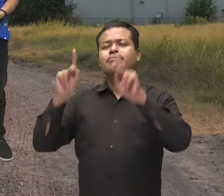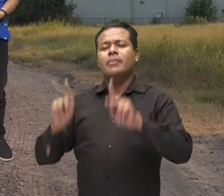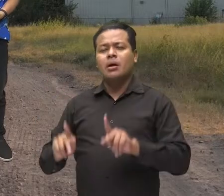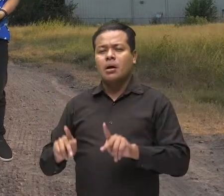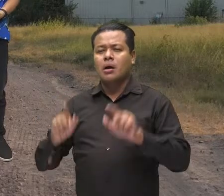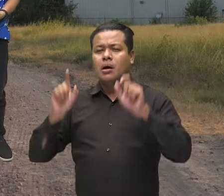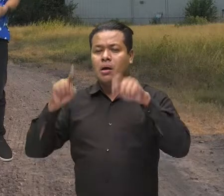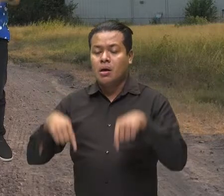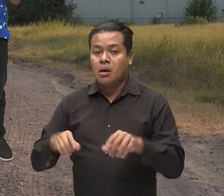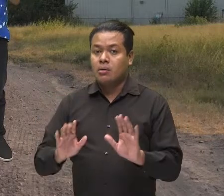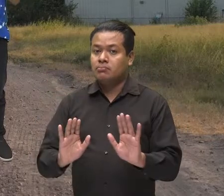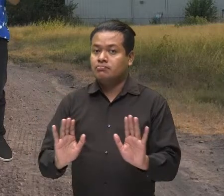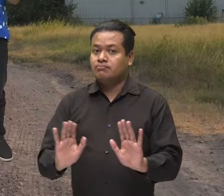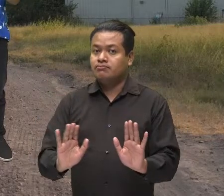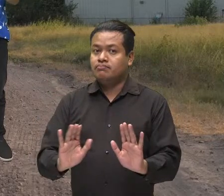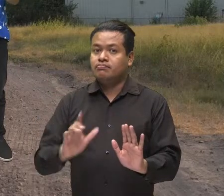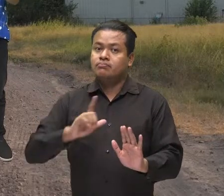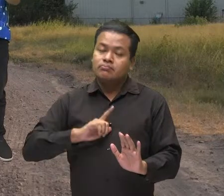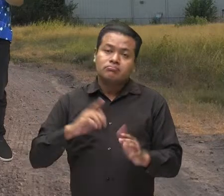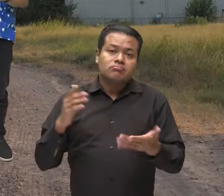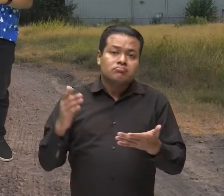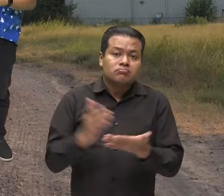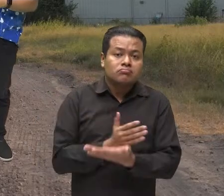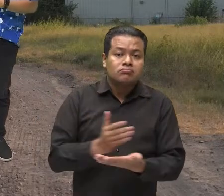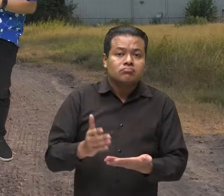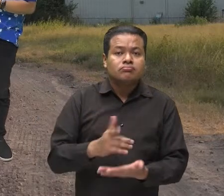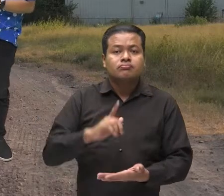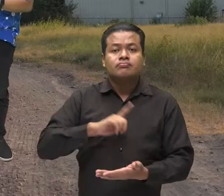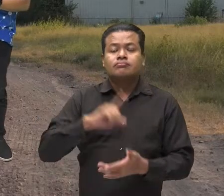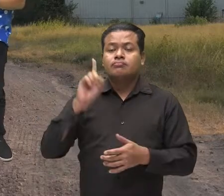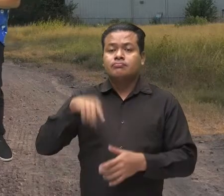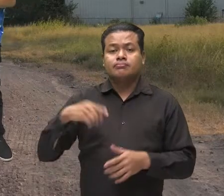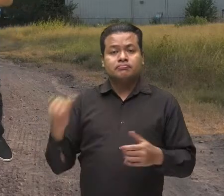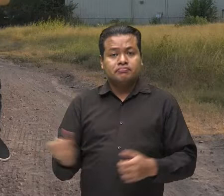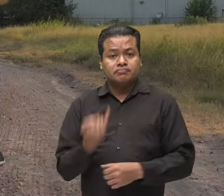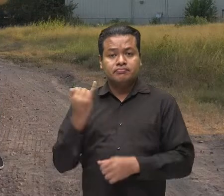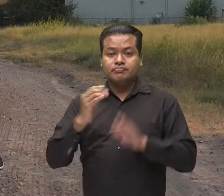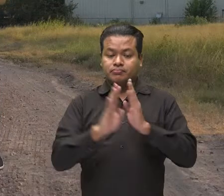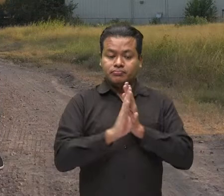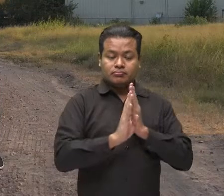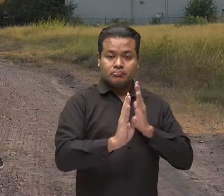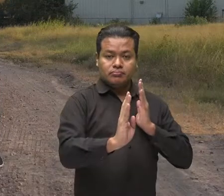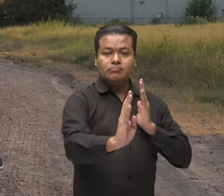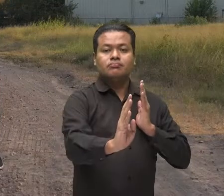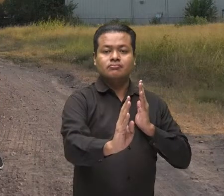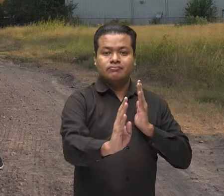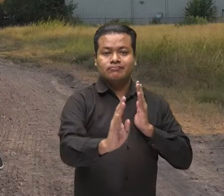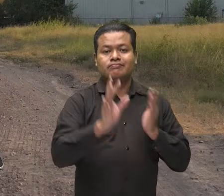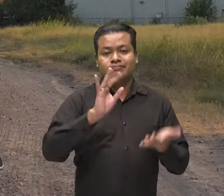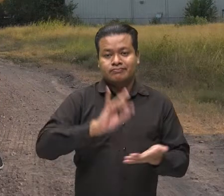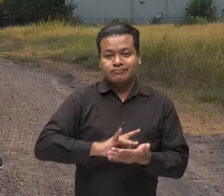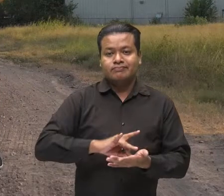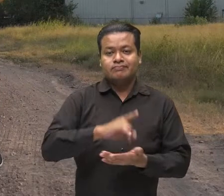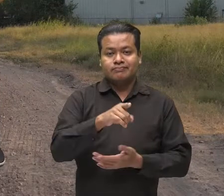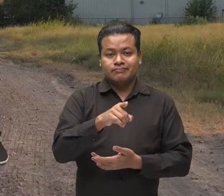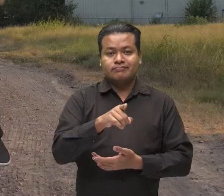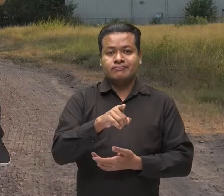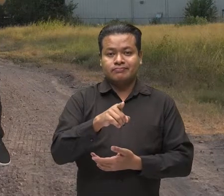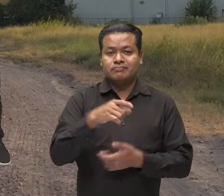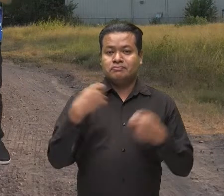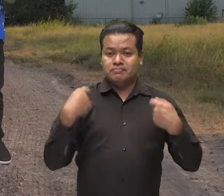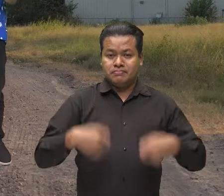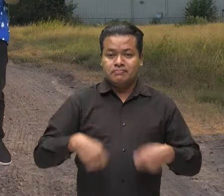os seus vizinhos aí, tem algumas situações, gente, em que é necessário mesmo, ó, fazer uma coisa dessas aí, um muro como esses